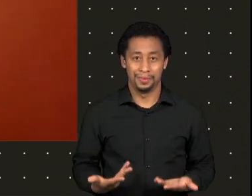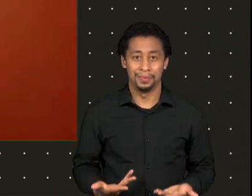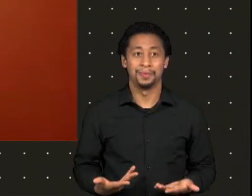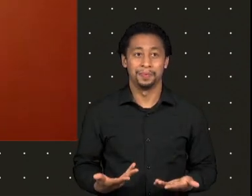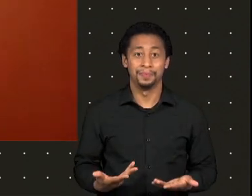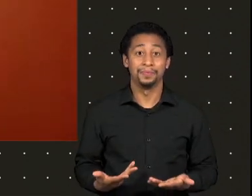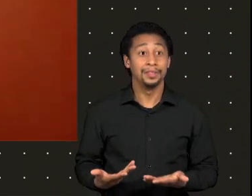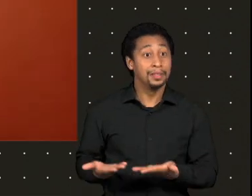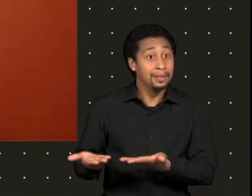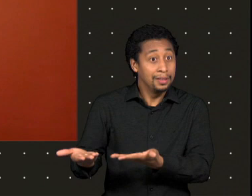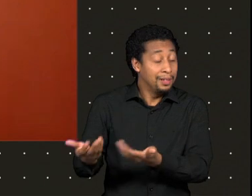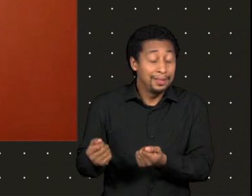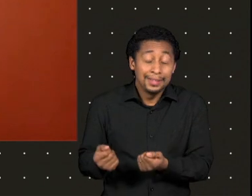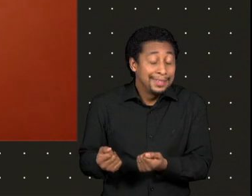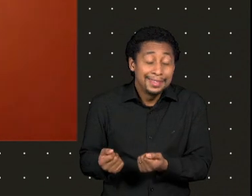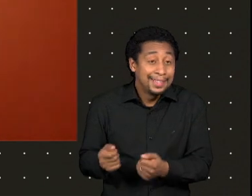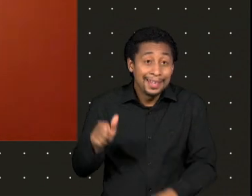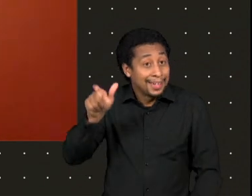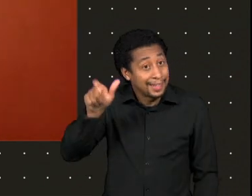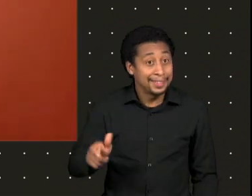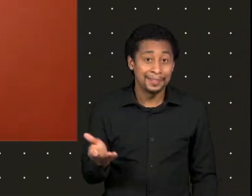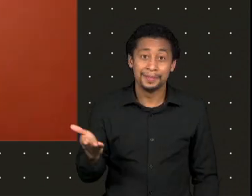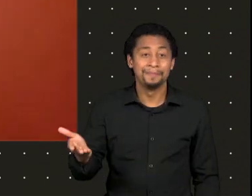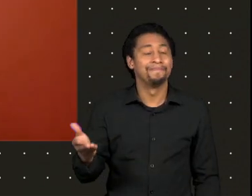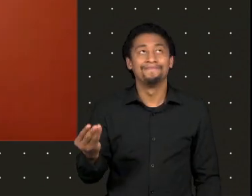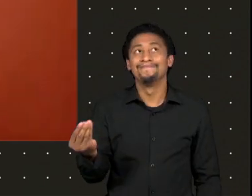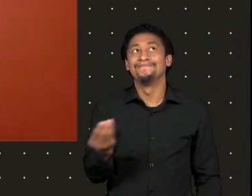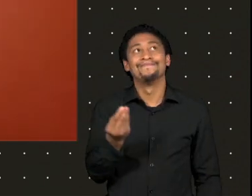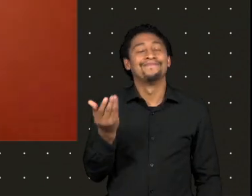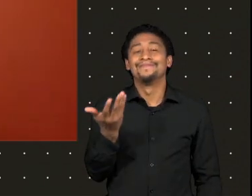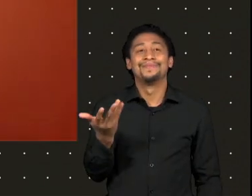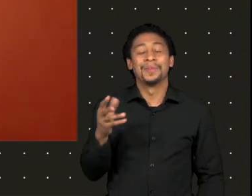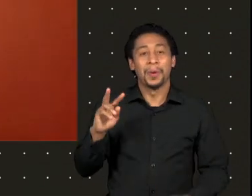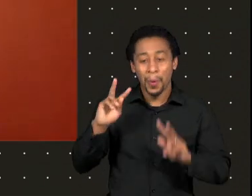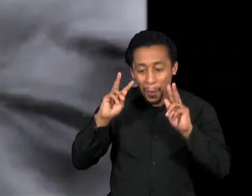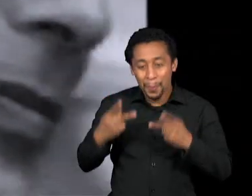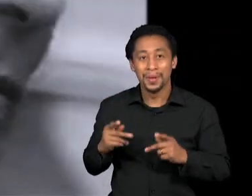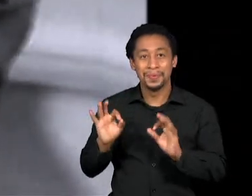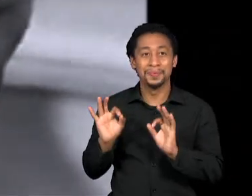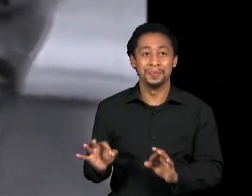muito, muita, uma figura muito extremamente humana.